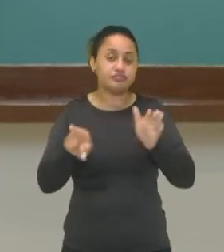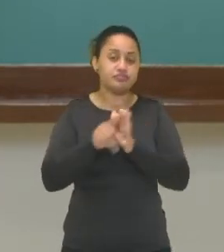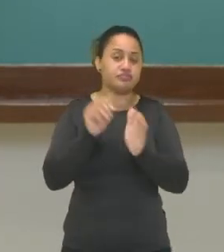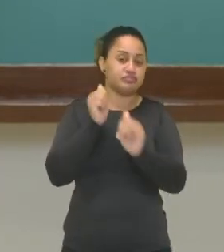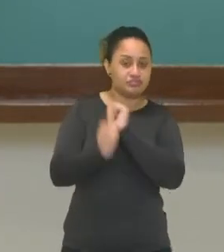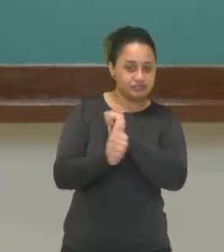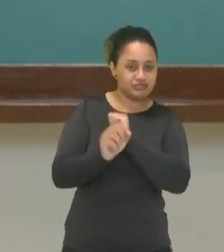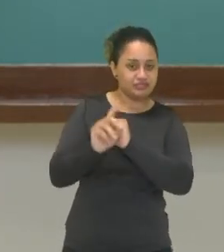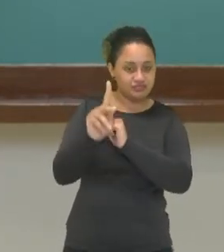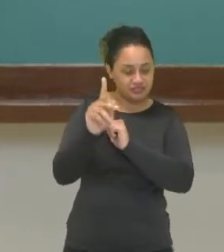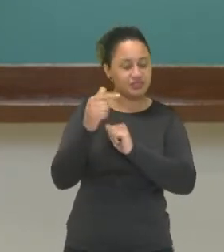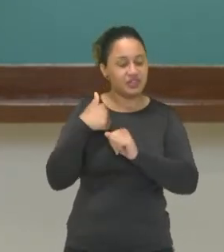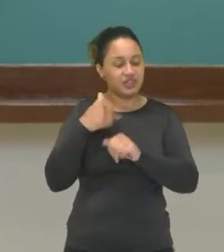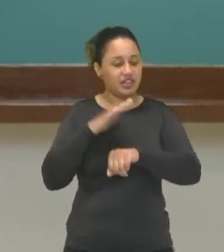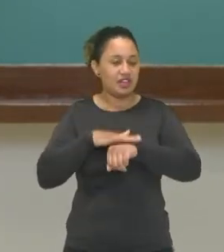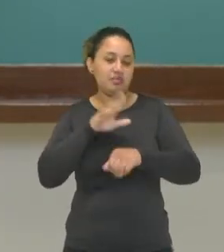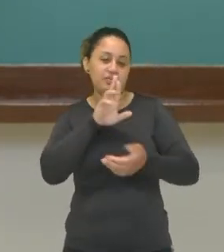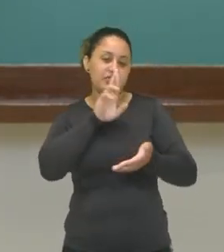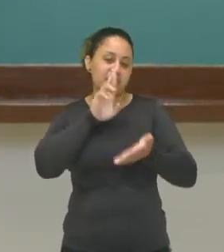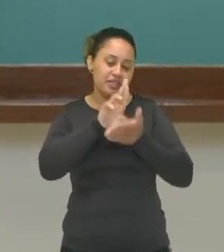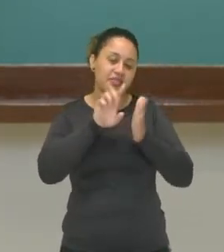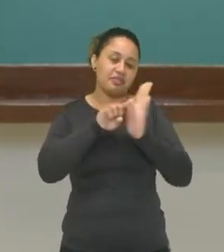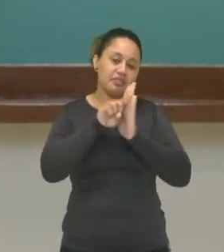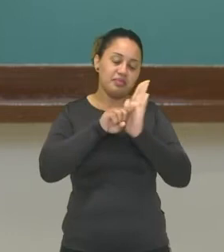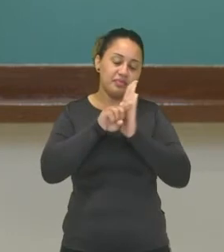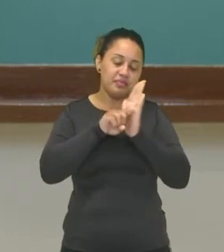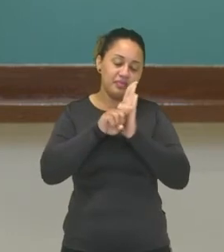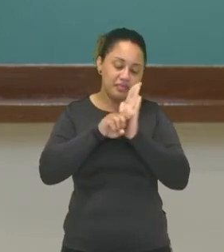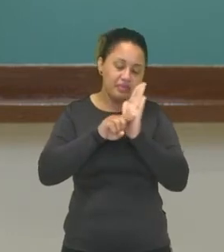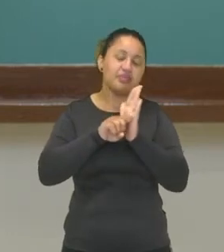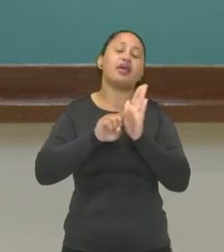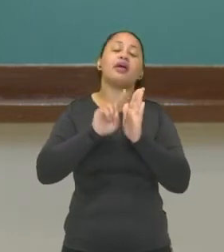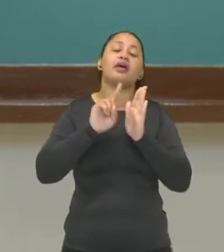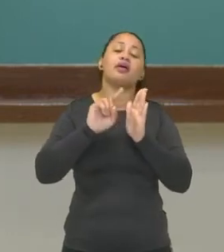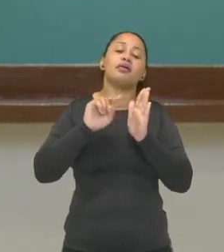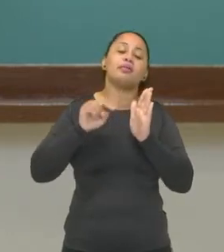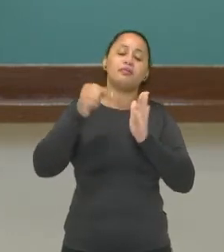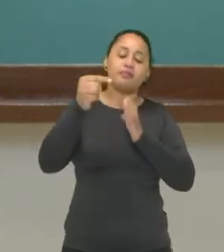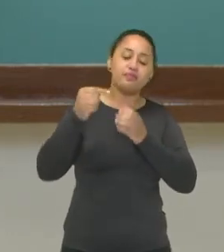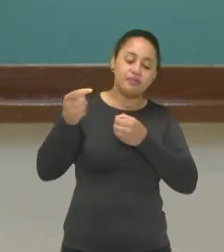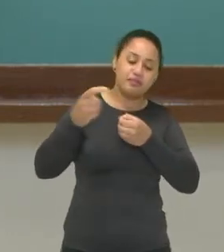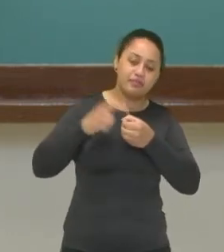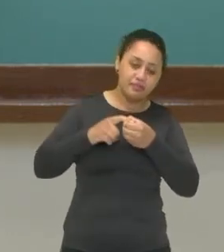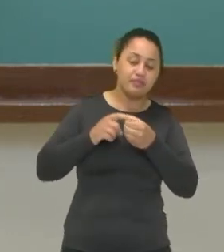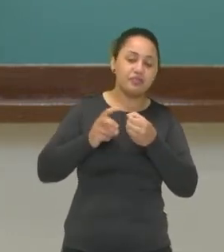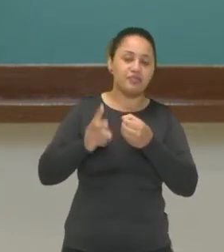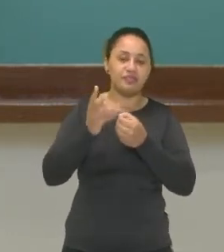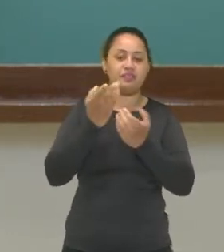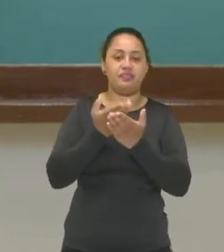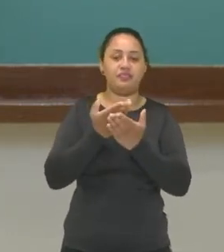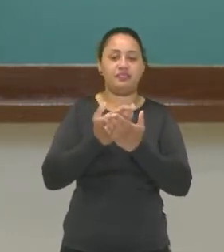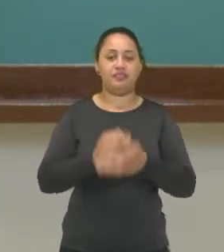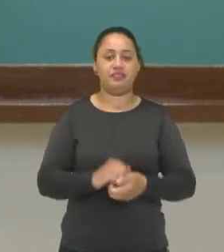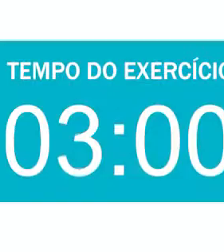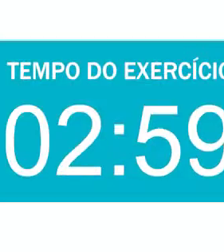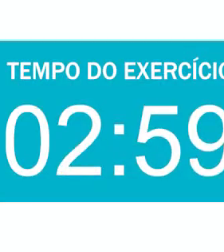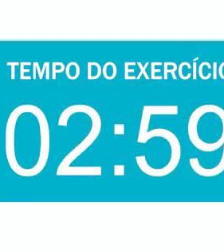atletismo, tá bom? Um tempinho para vocês copiarem o enunciado, talvez já começar a sua pesquisa e a gente já volta.